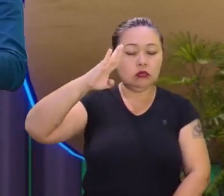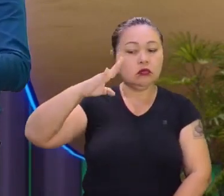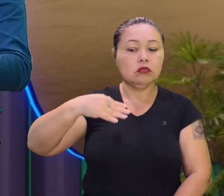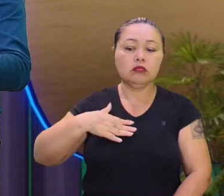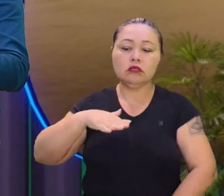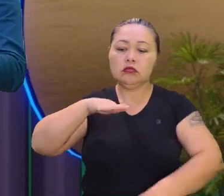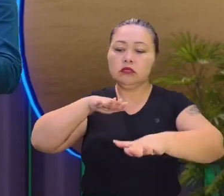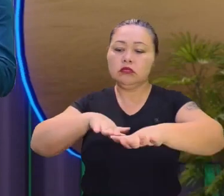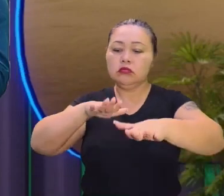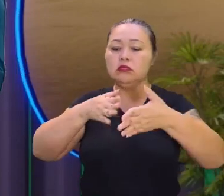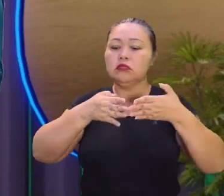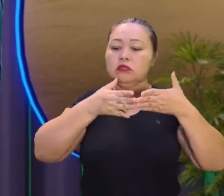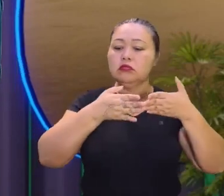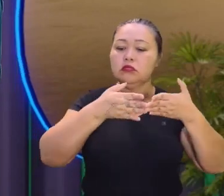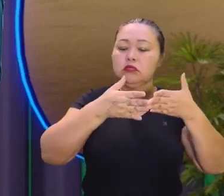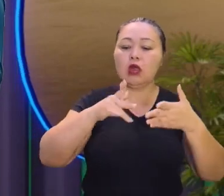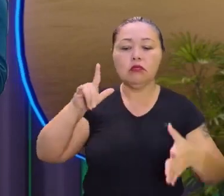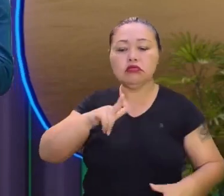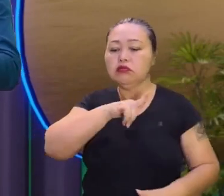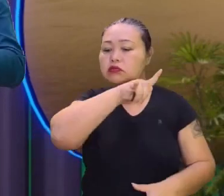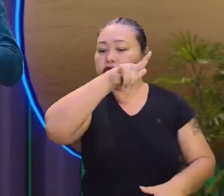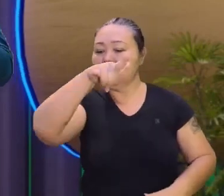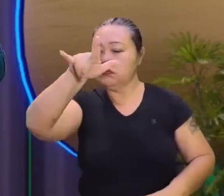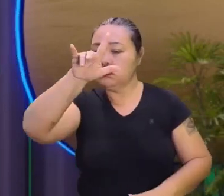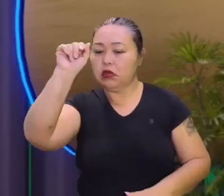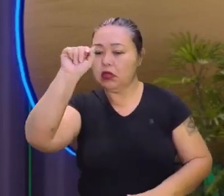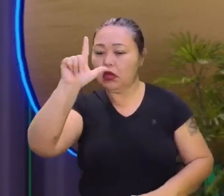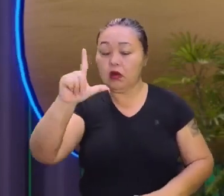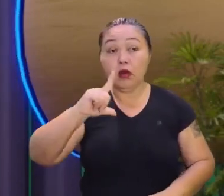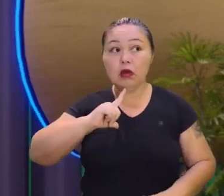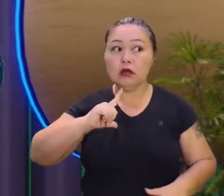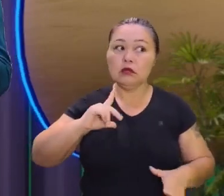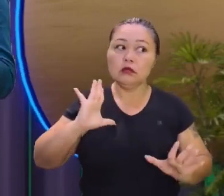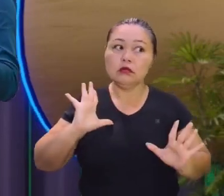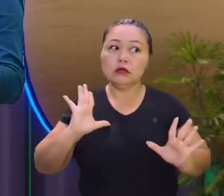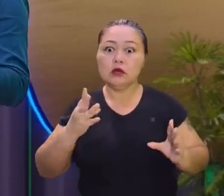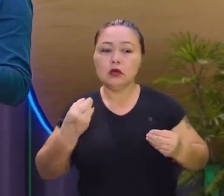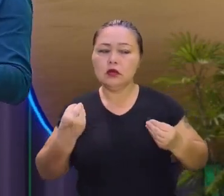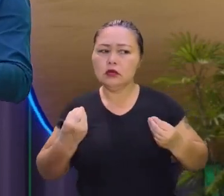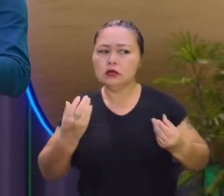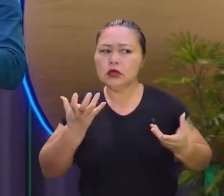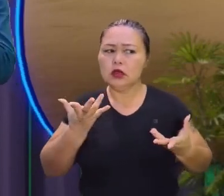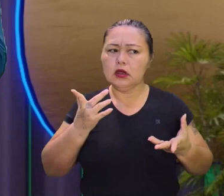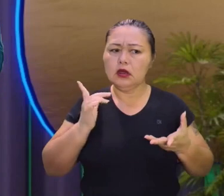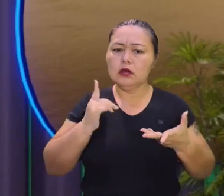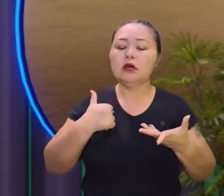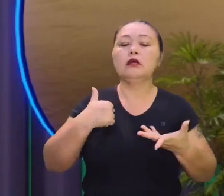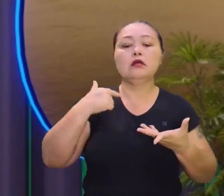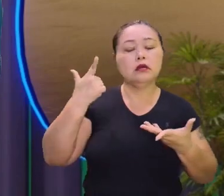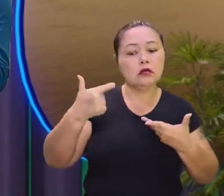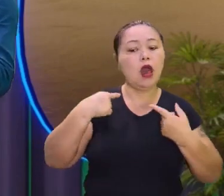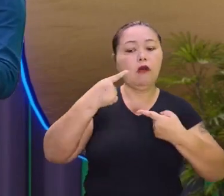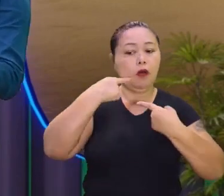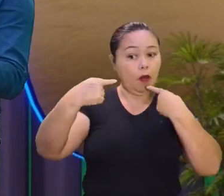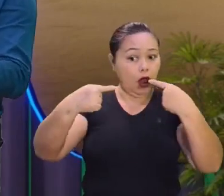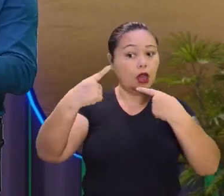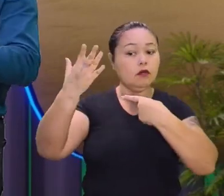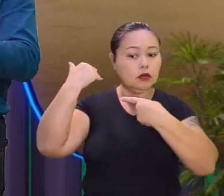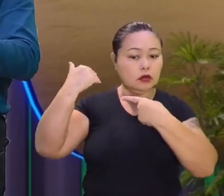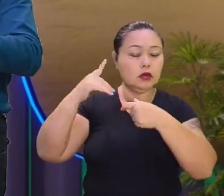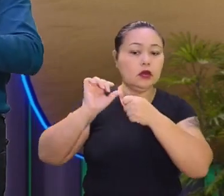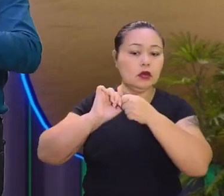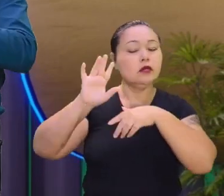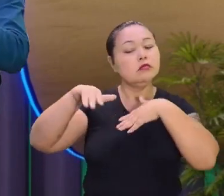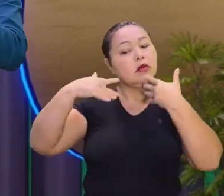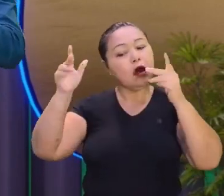do Exército, Marinha e Aeronáutica ficaram meio que, nossa, como é que vocês querem fazer isso? Então, realmente foi polêmico na época.